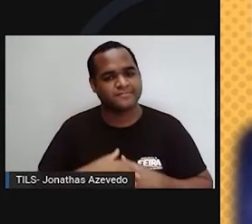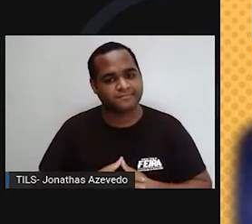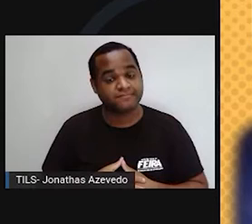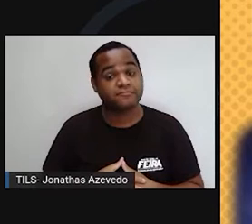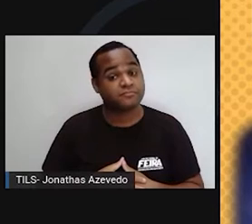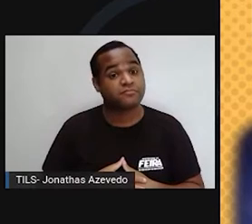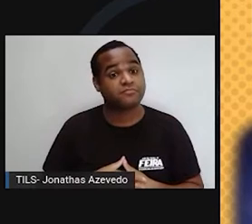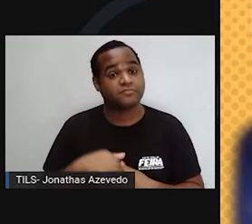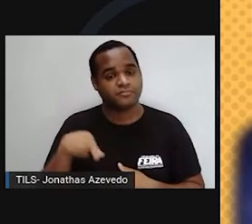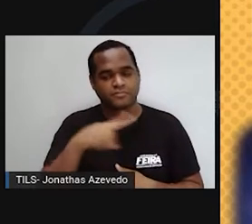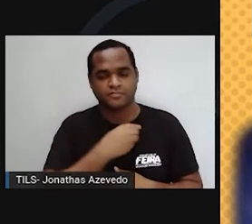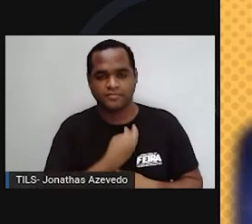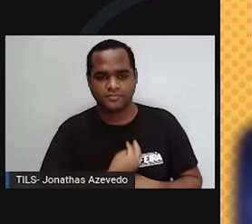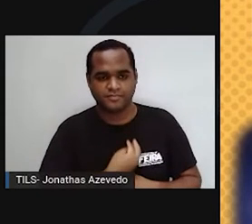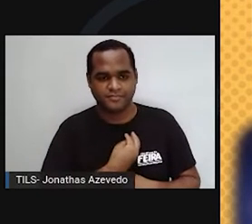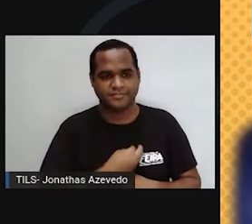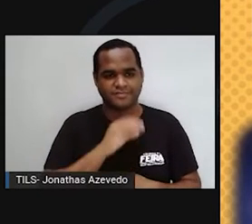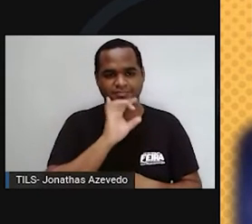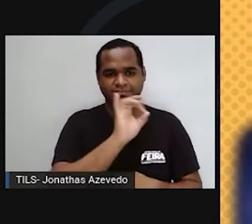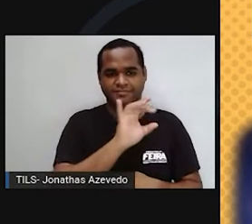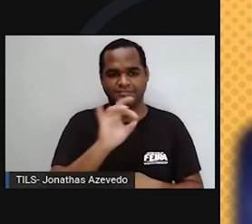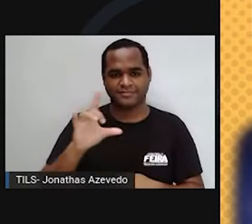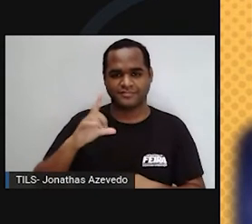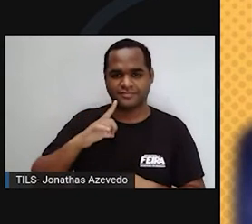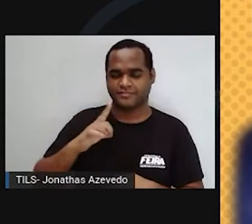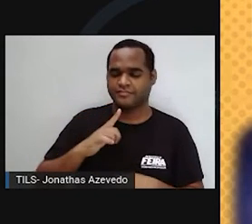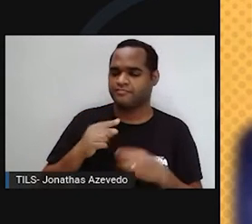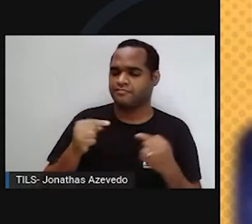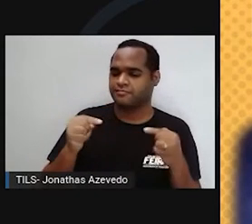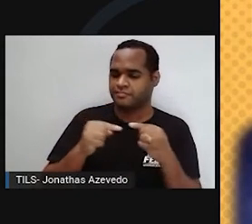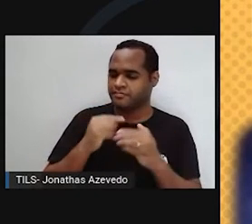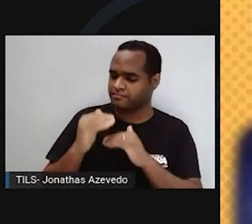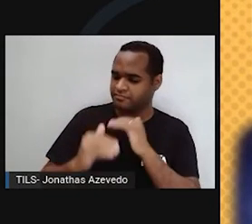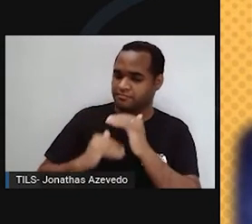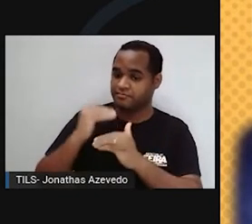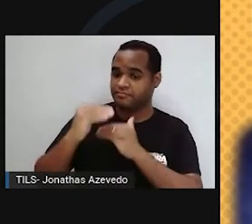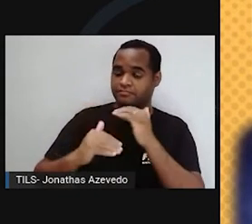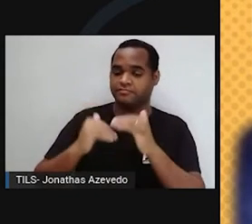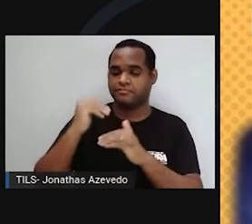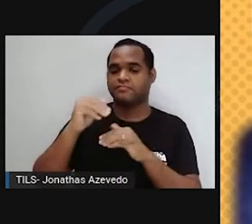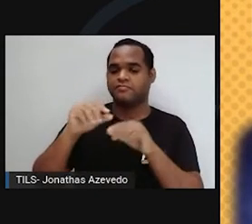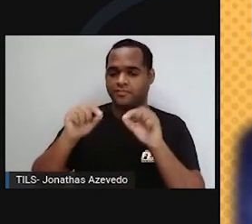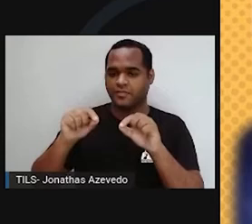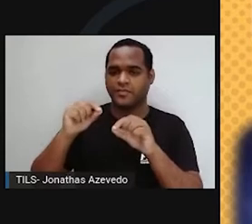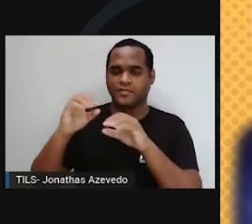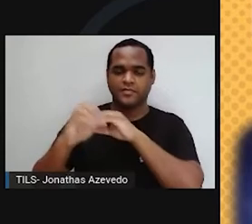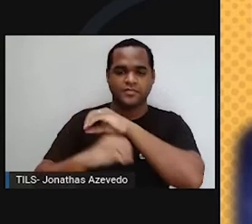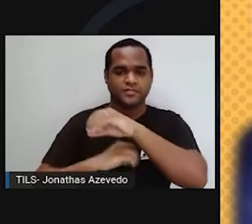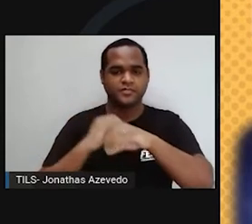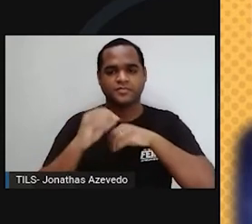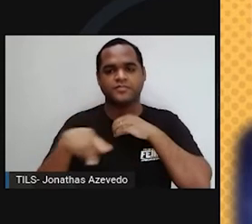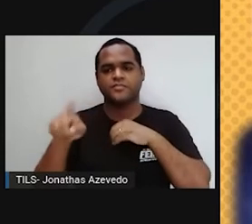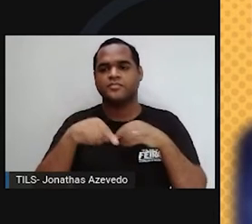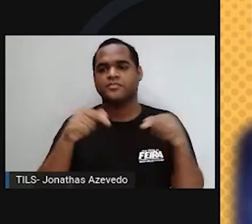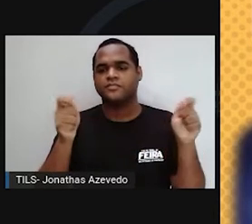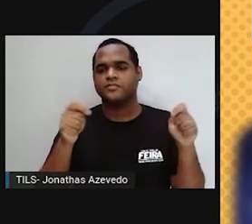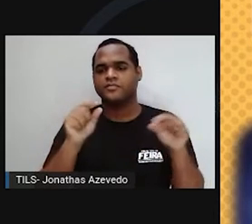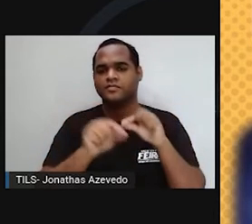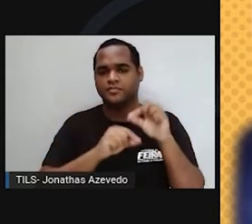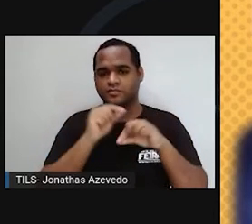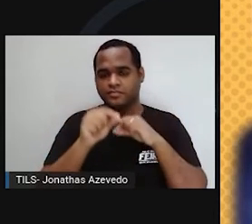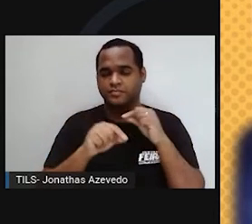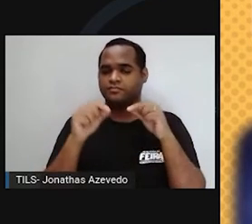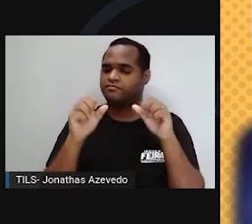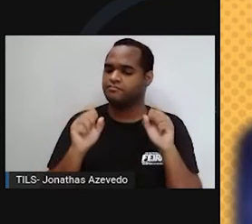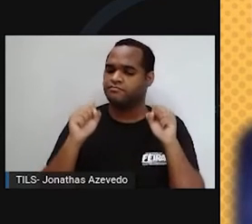Nossa existência corresponde a frações diminutas do tempo na evolução do universo. E o máximo que podemos fazer é